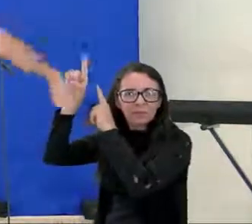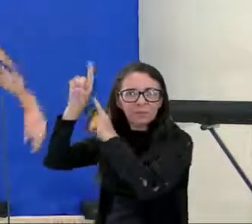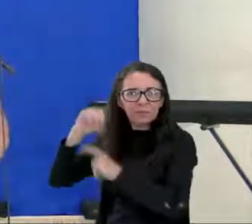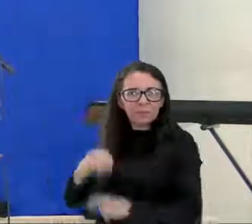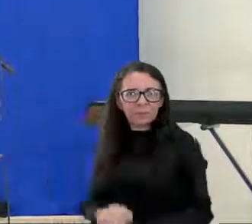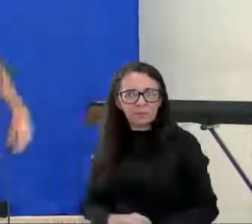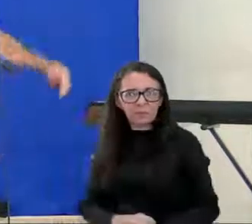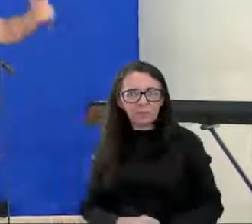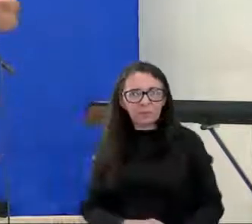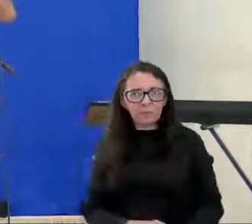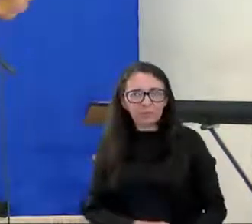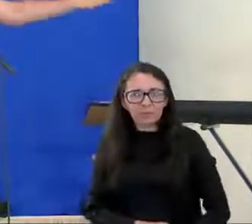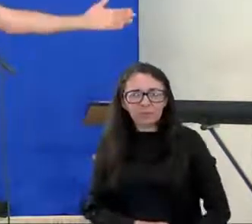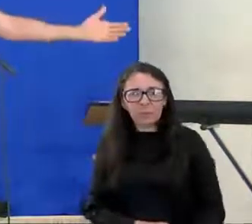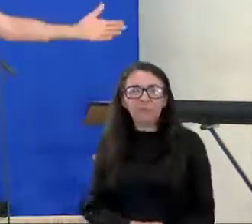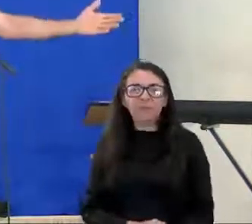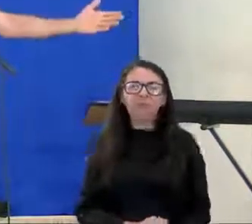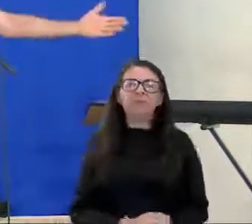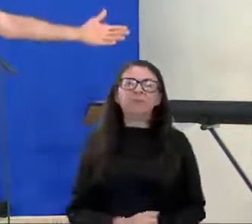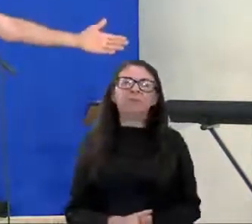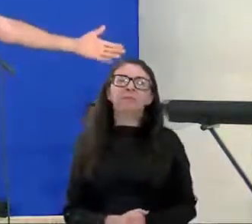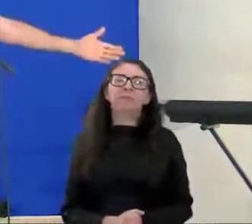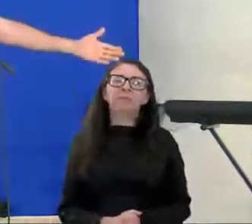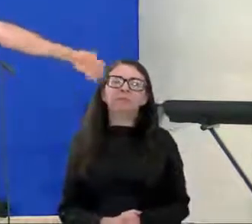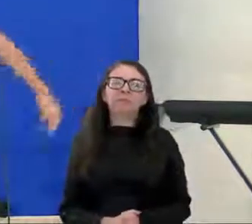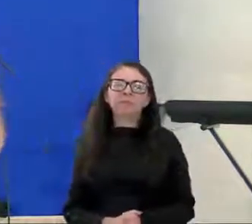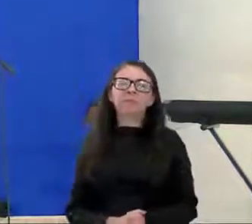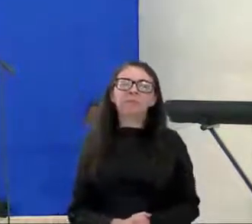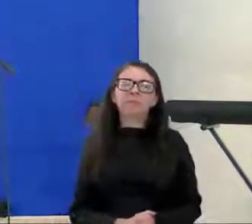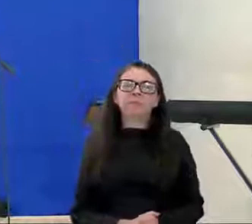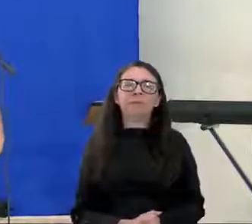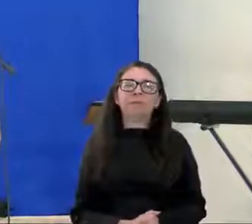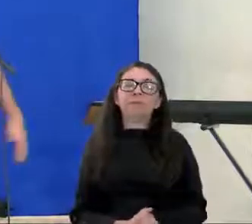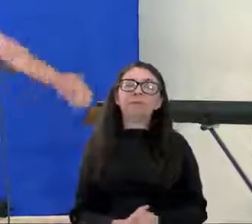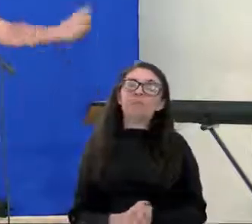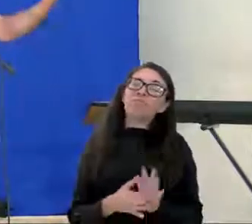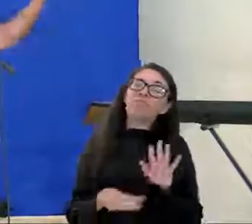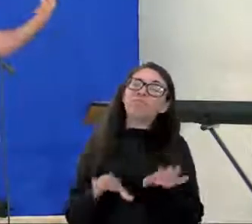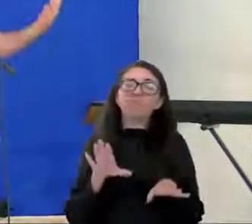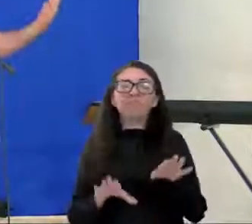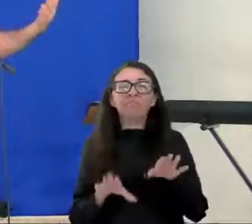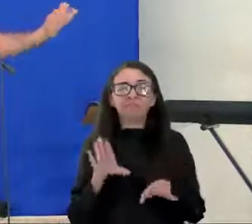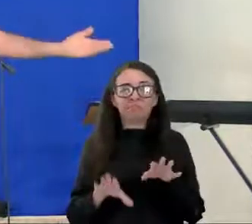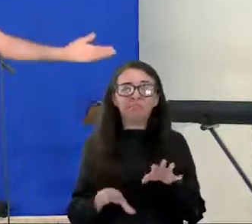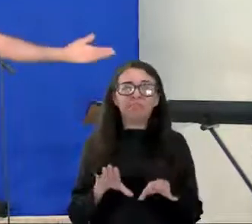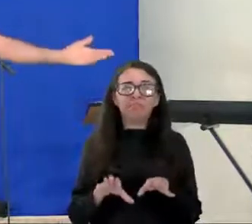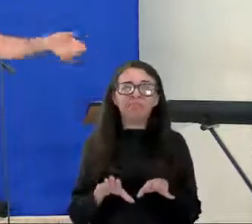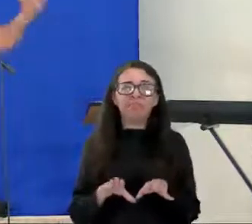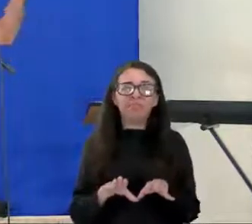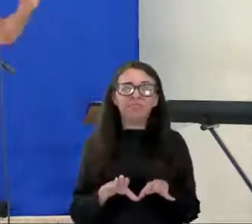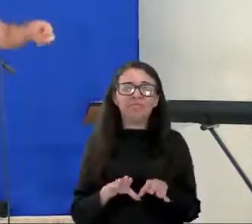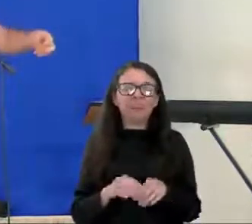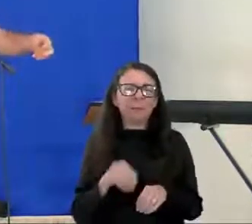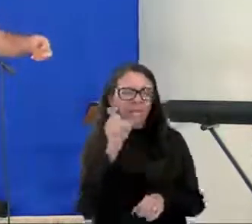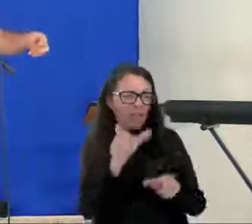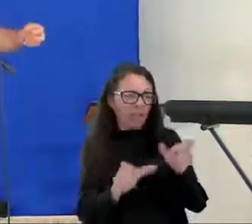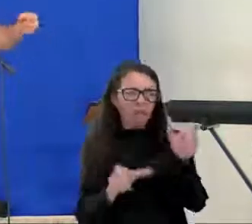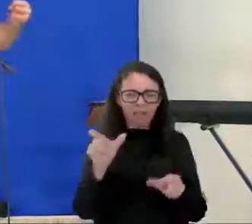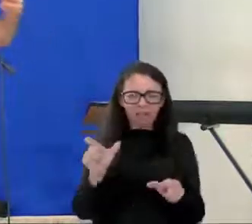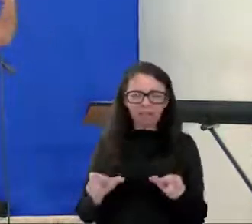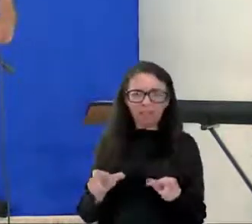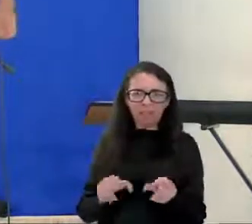de máquina, 0 estoque. É a meta dos caras. Existe isso na realidade? Não existe. A máquina quebra.